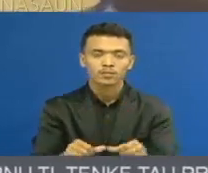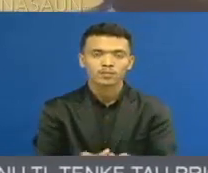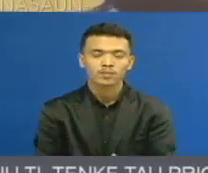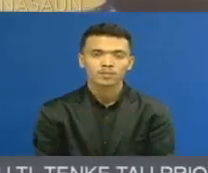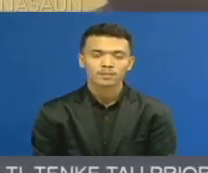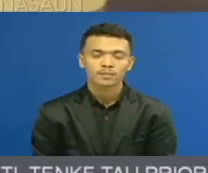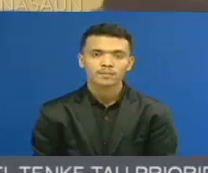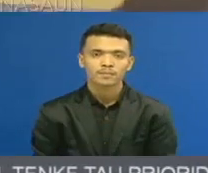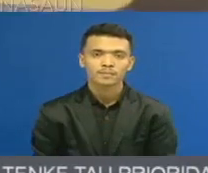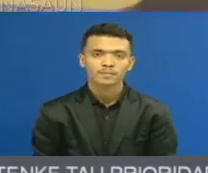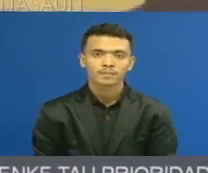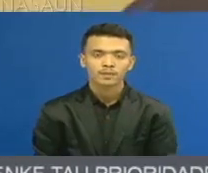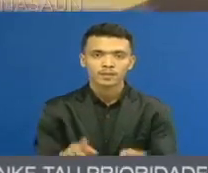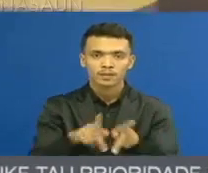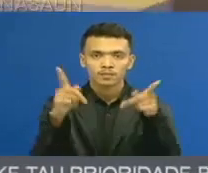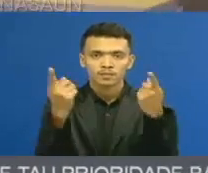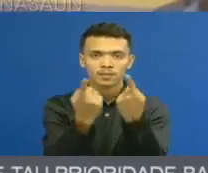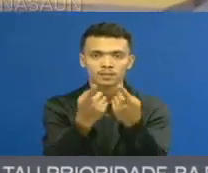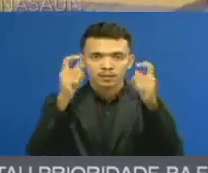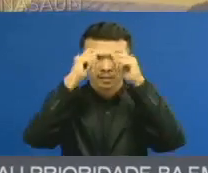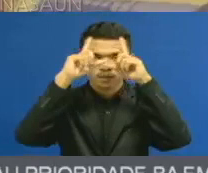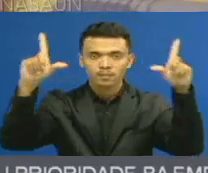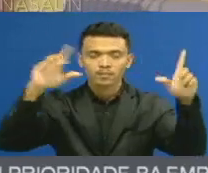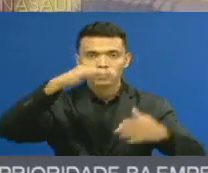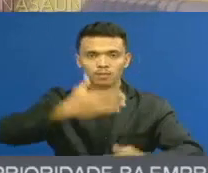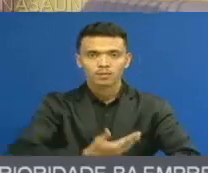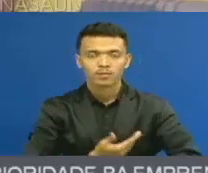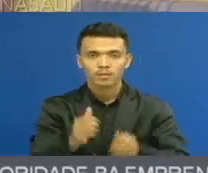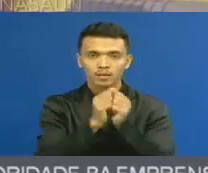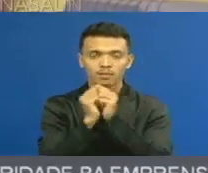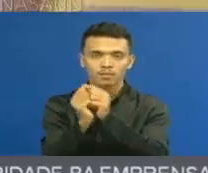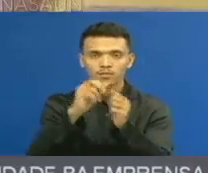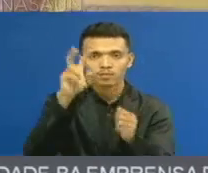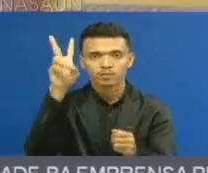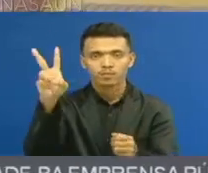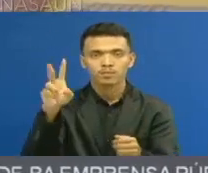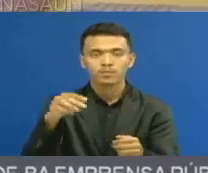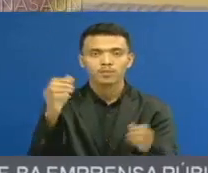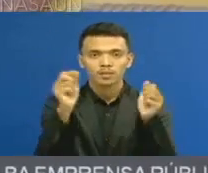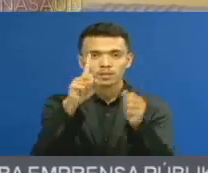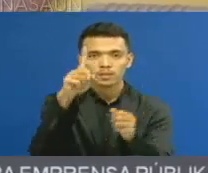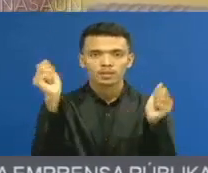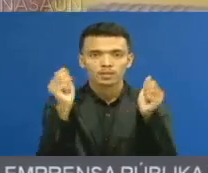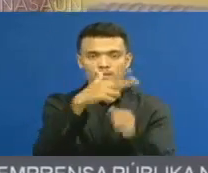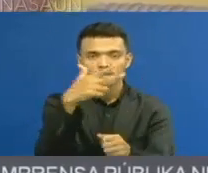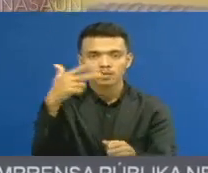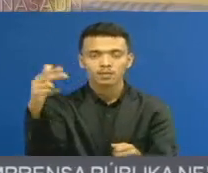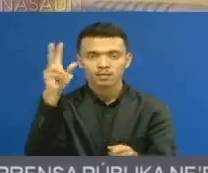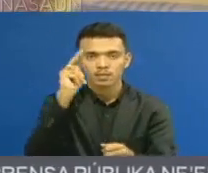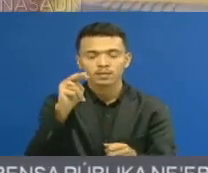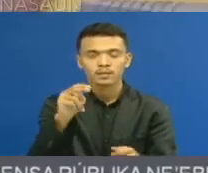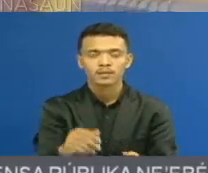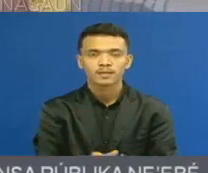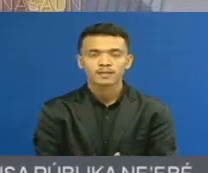principalmente na empresa Timor-Leste, Jova Construction, a muito com a Wika, Indonésia. A onde o processo tem nermos a lá o recena,